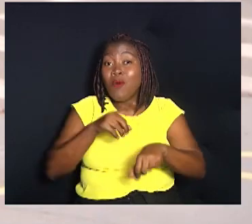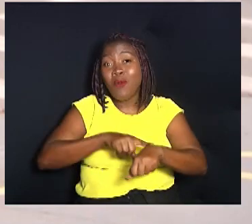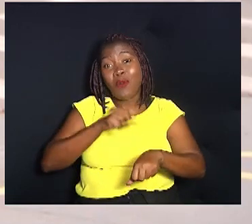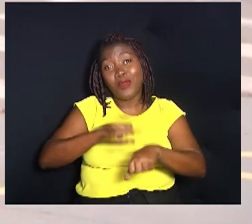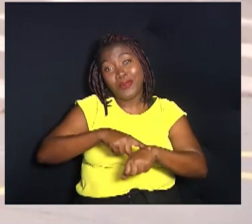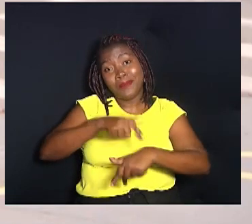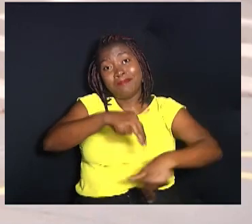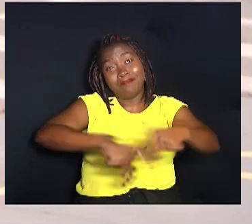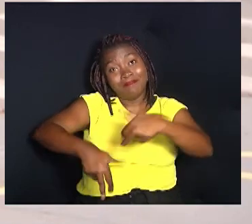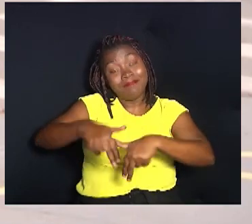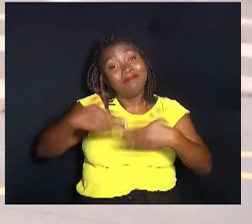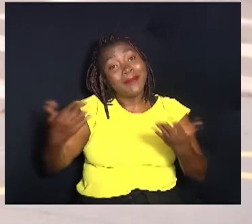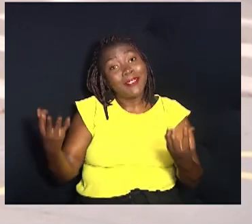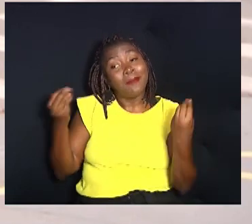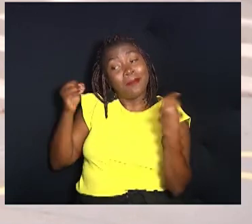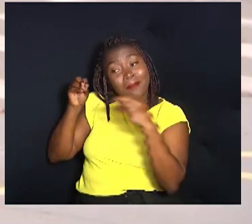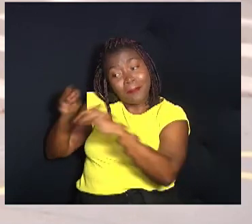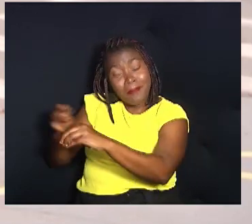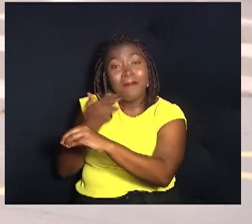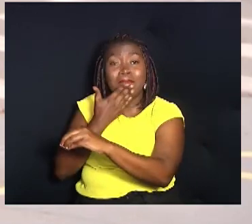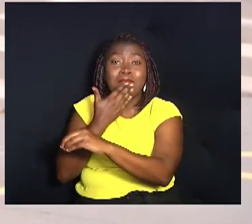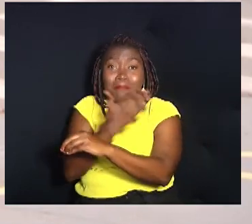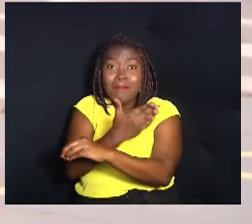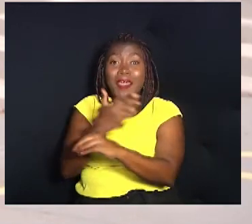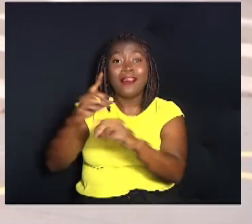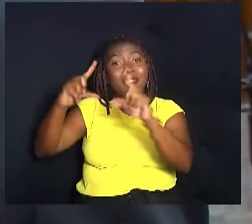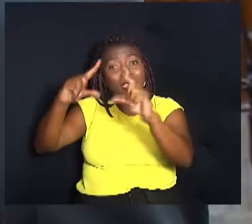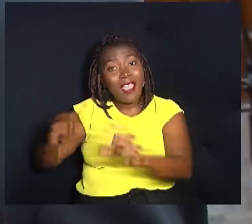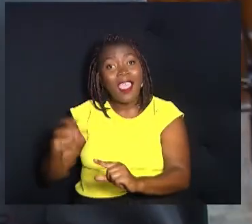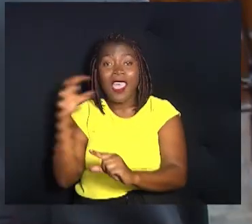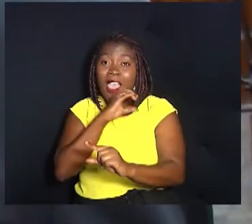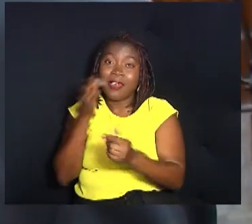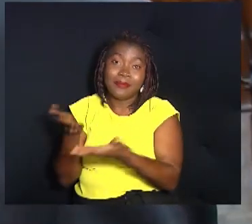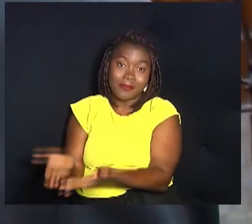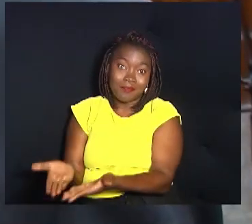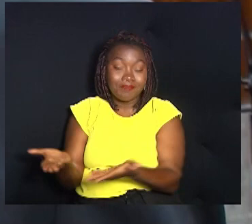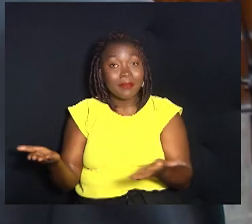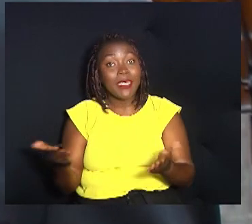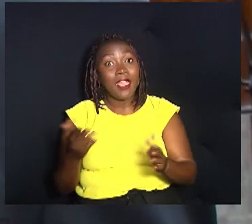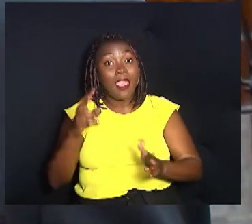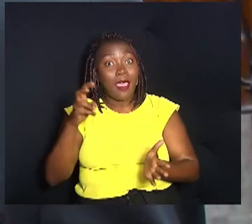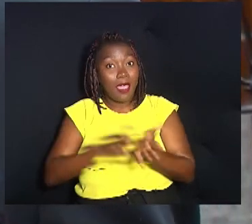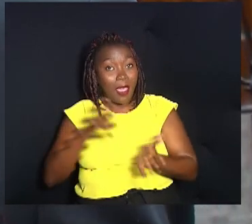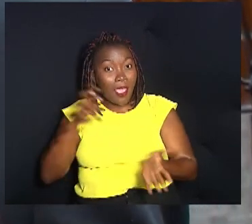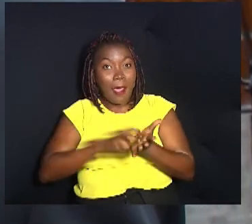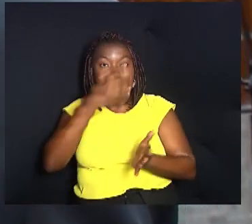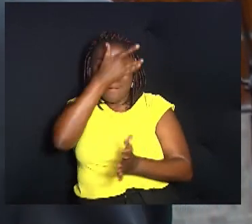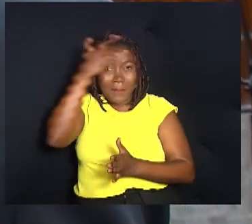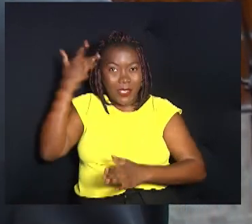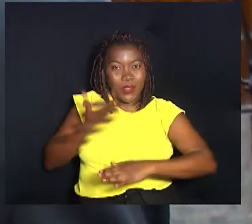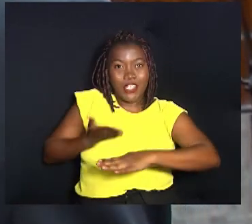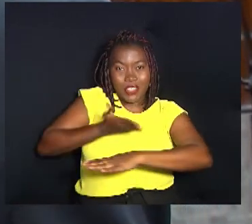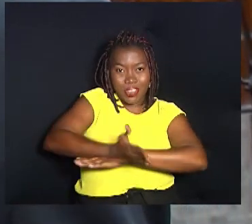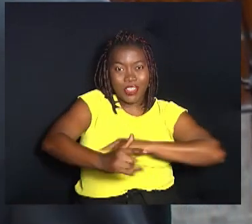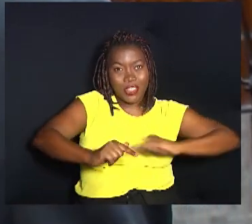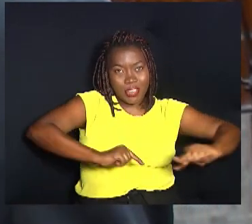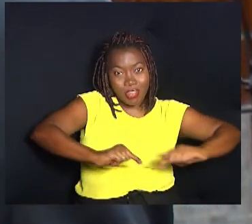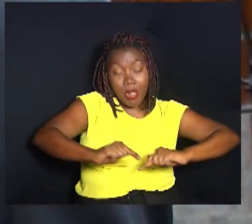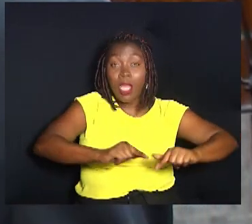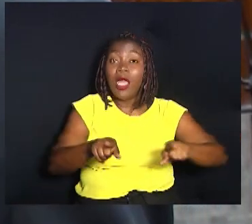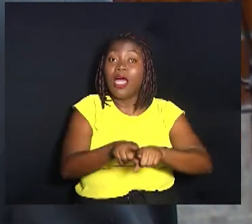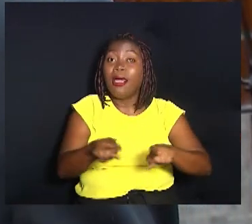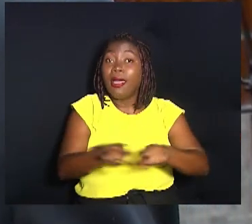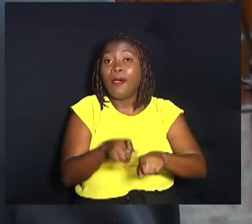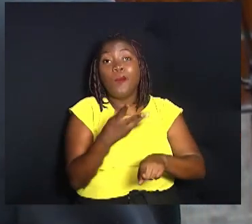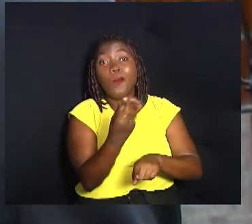que sejam implementados redutores de velocidade nos locais. Que é na parte da manhã que as pessoas se deslocam para o trabalho e também